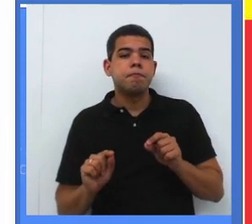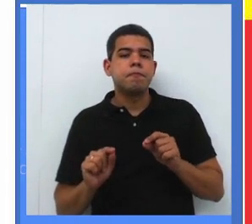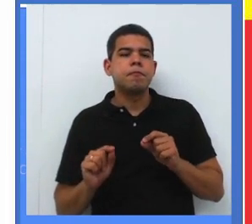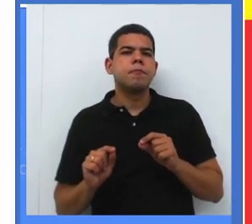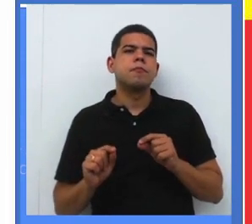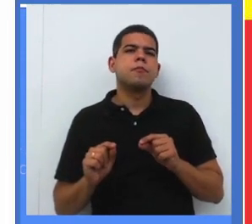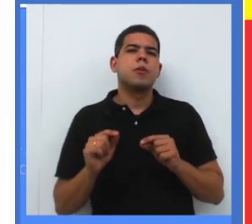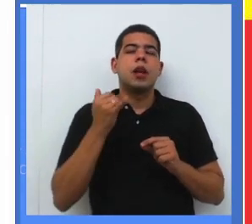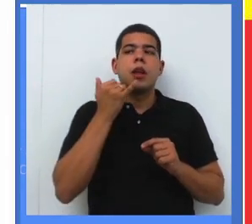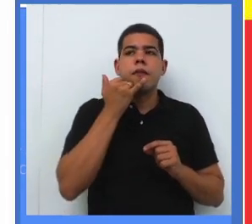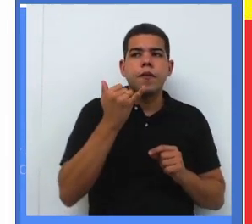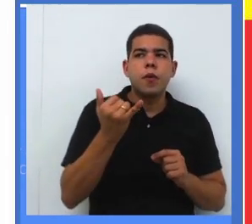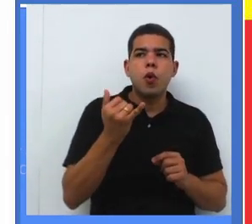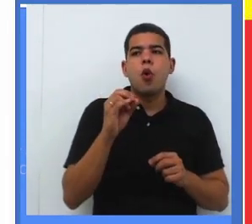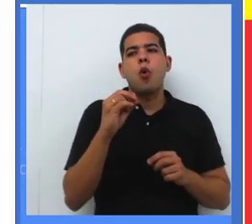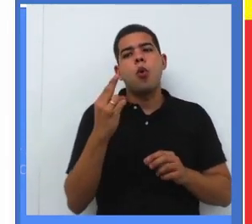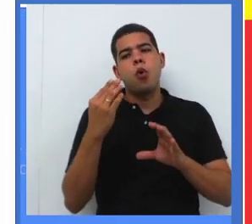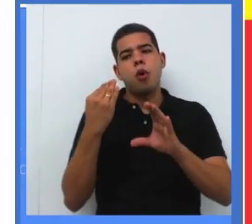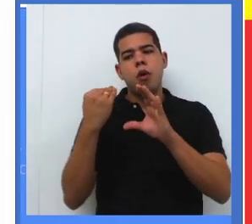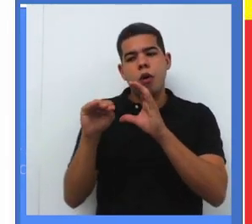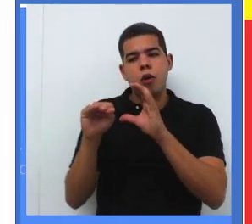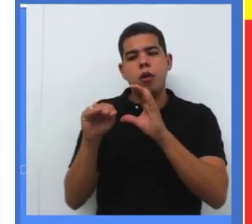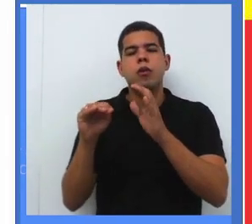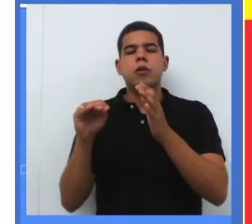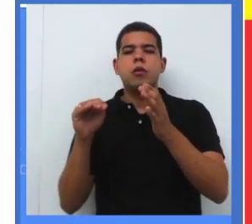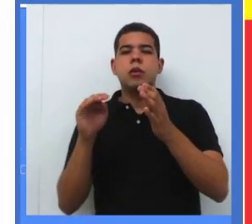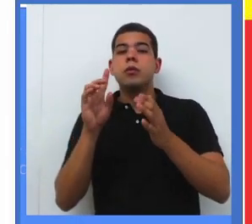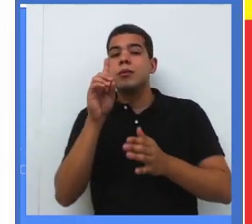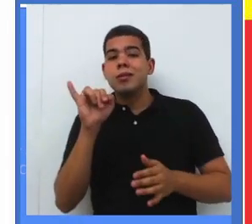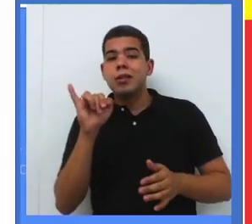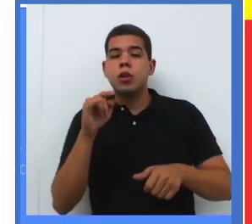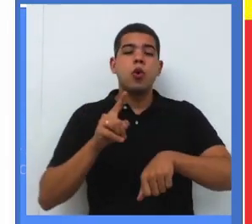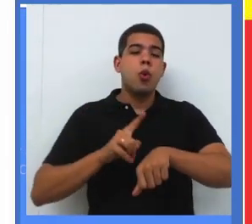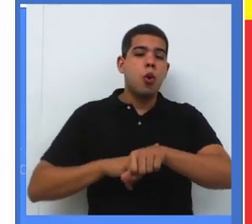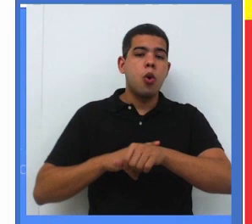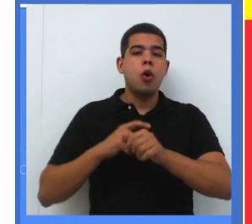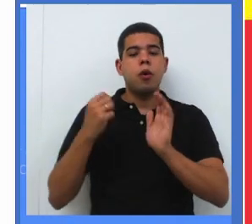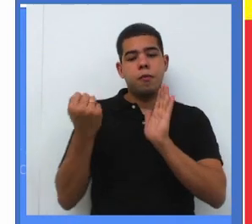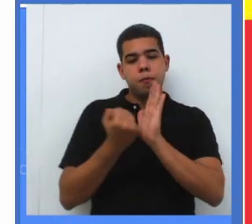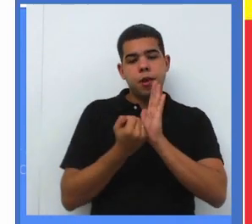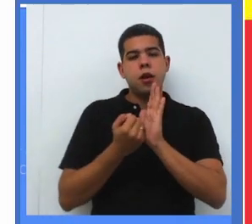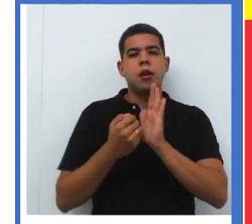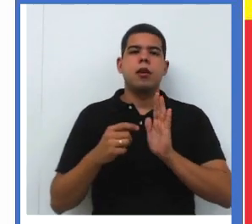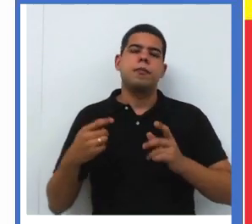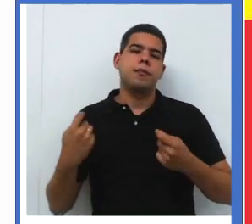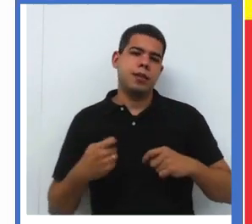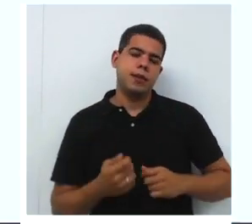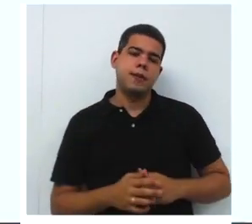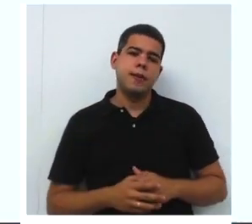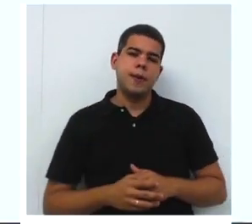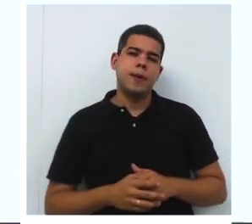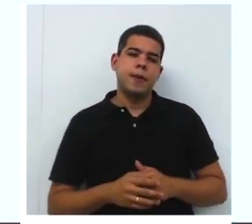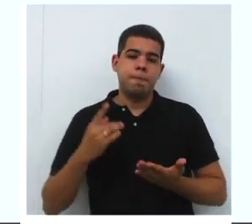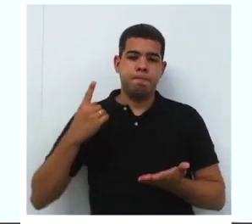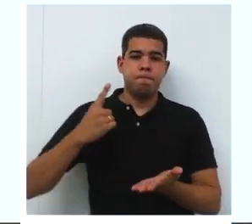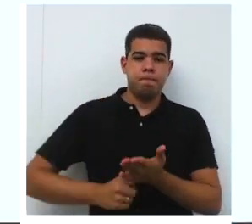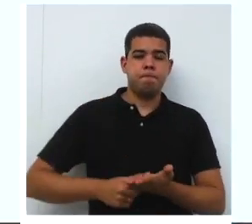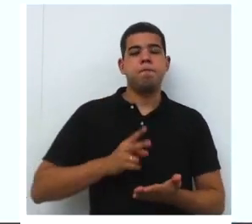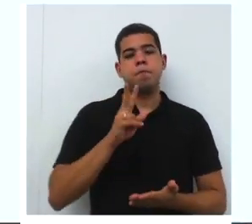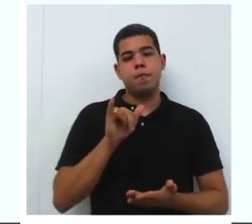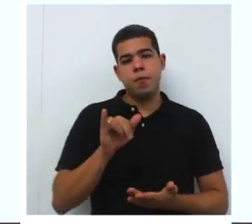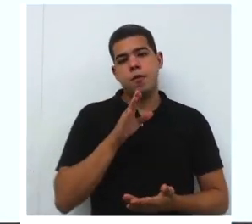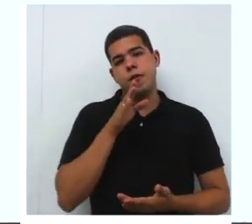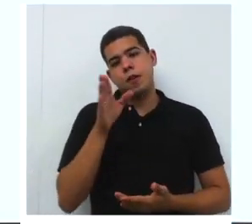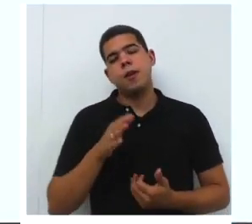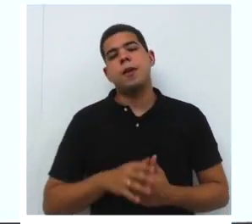quê? Telefonar ou mandar um e-mail e marcar uma hora para ser atendido. Então, é